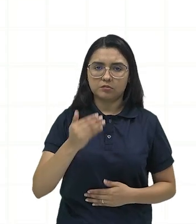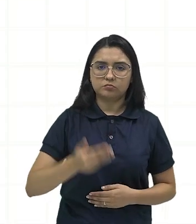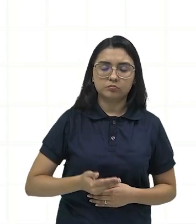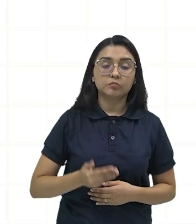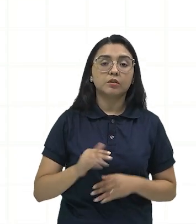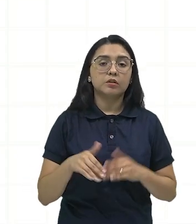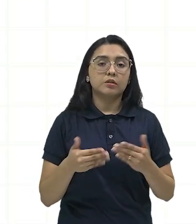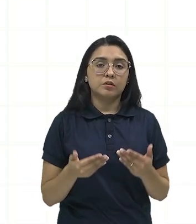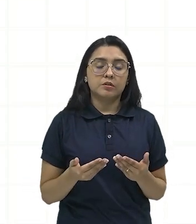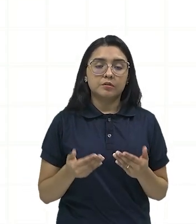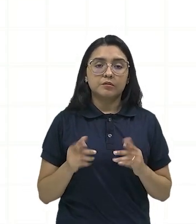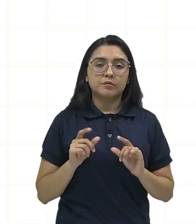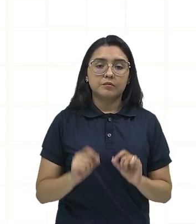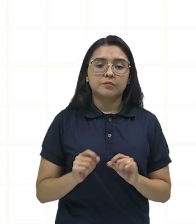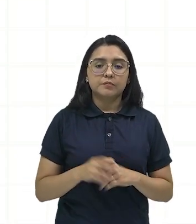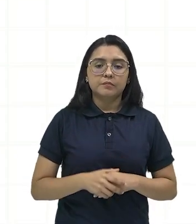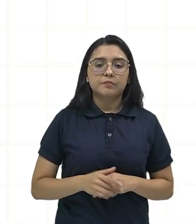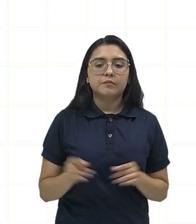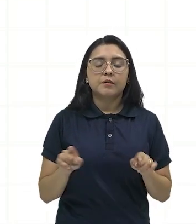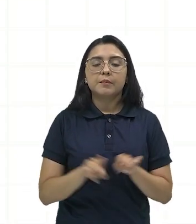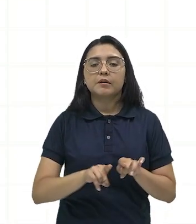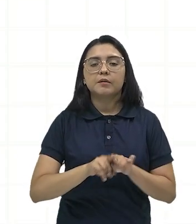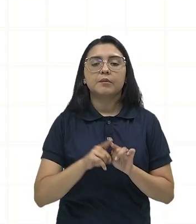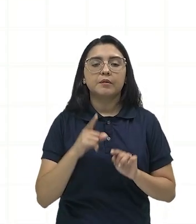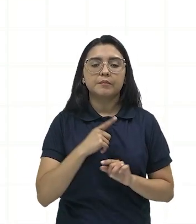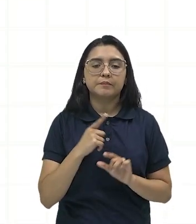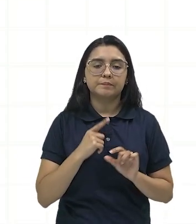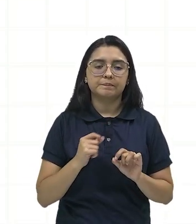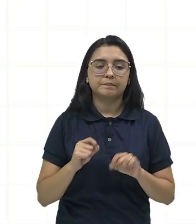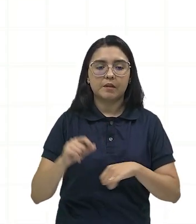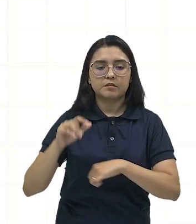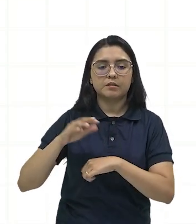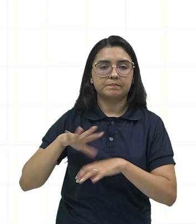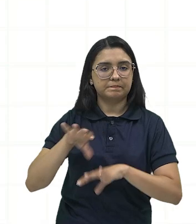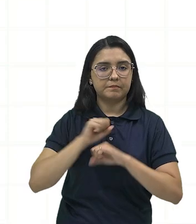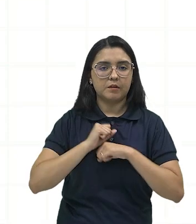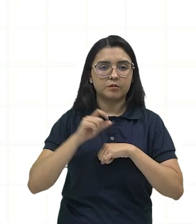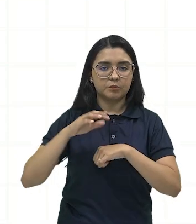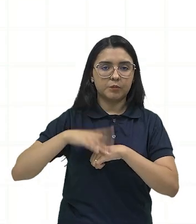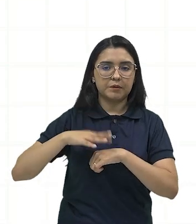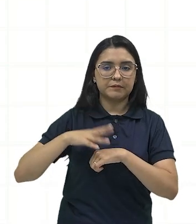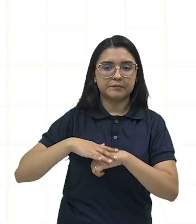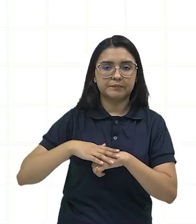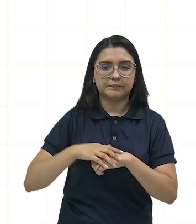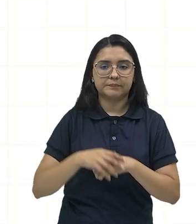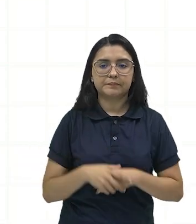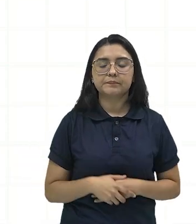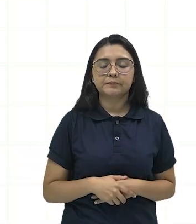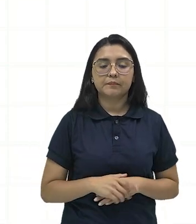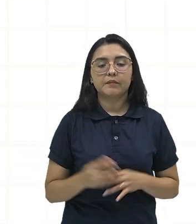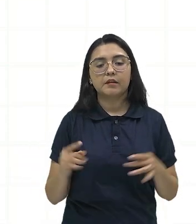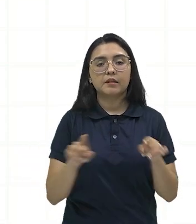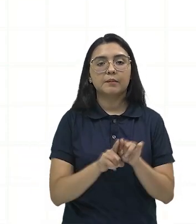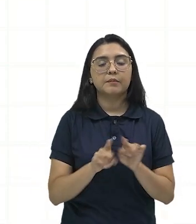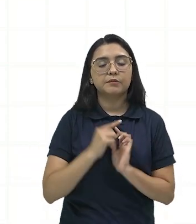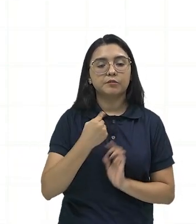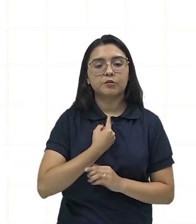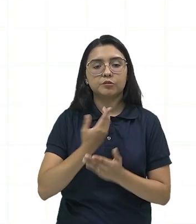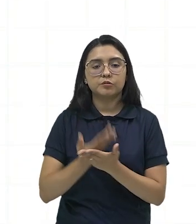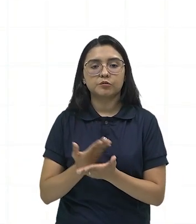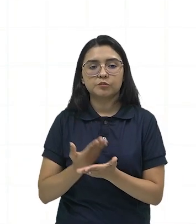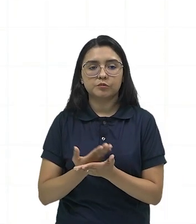né, e por fim ela desenvolve essa doença, tá? A gente viu ainda, pessoal, o grupo